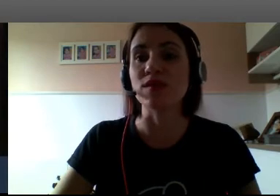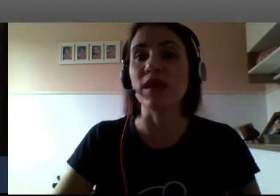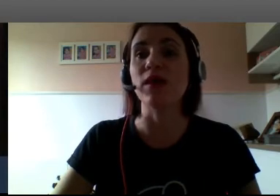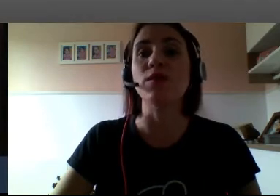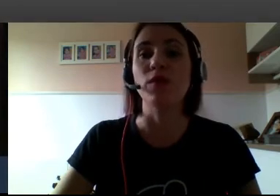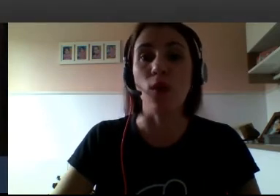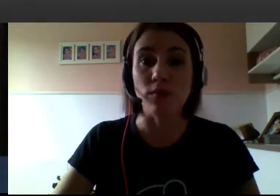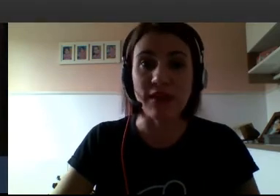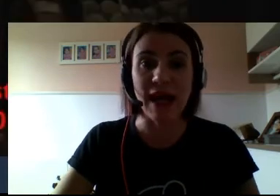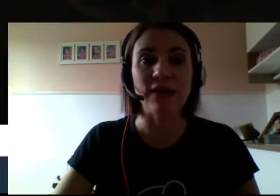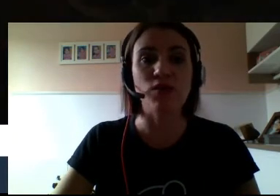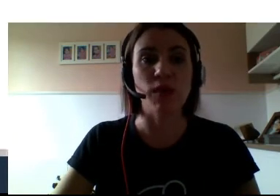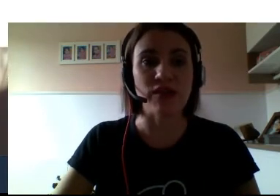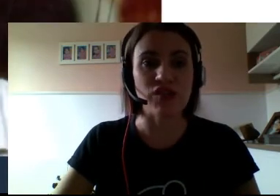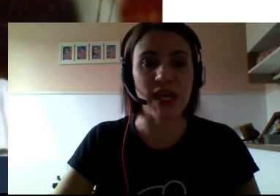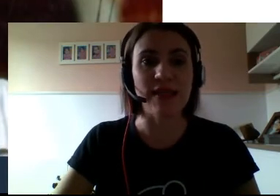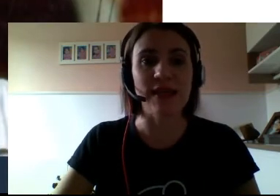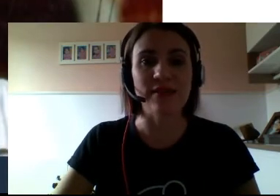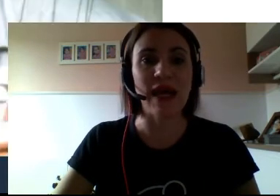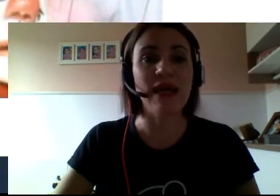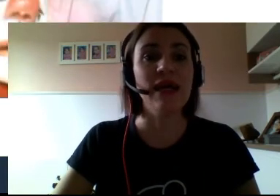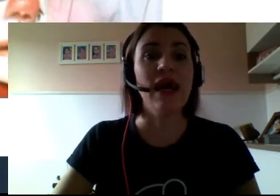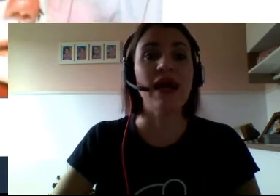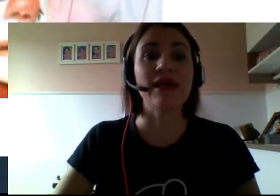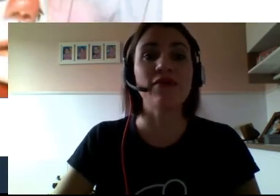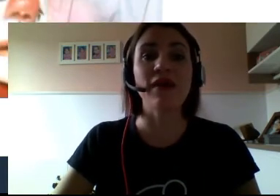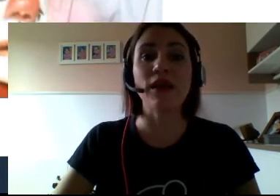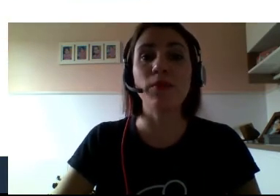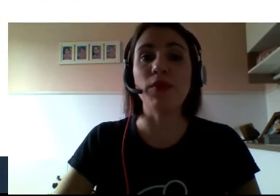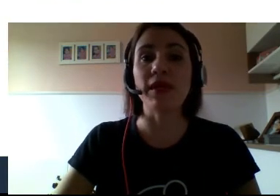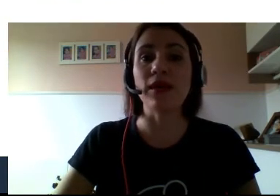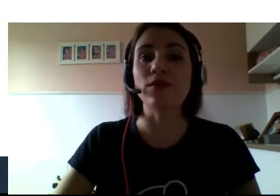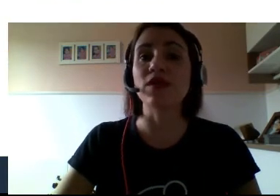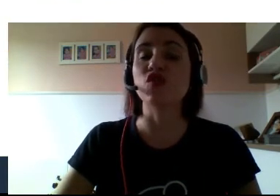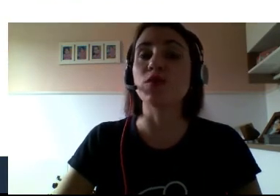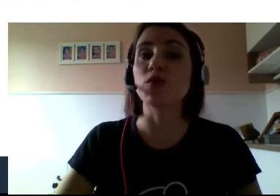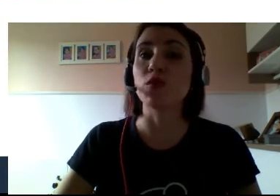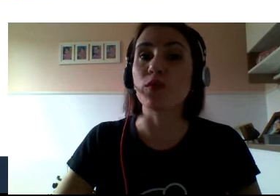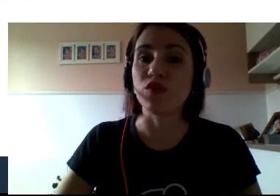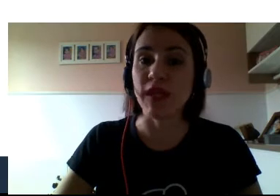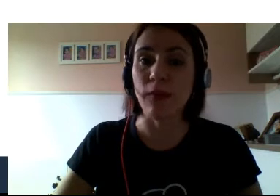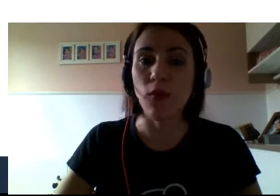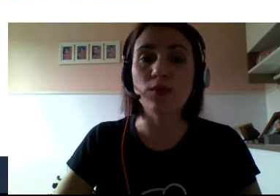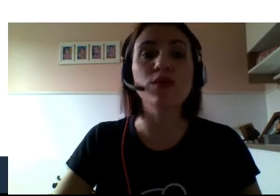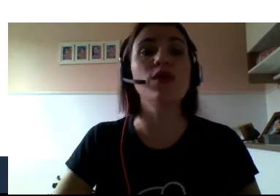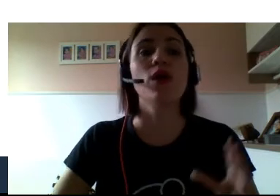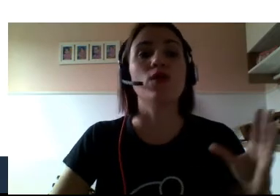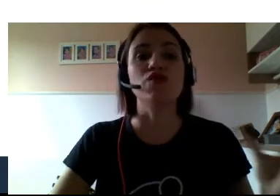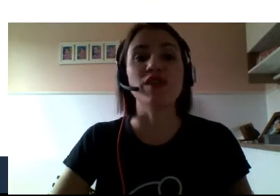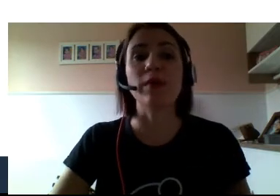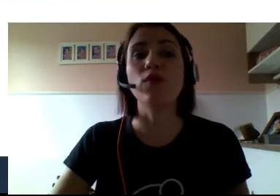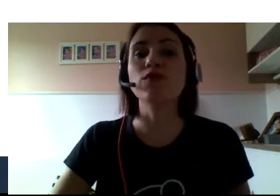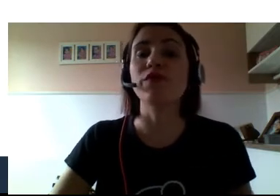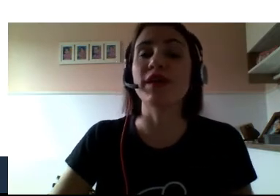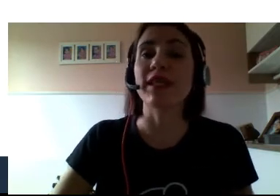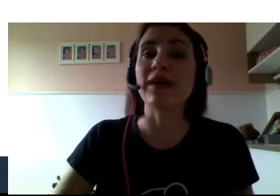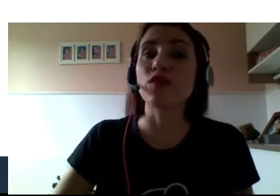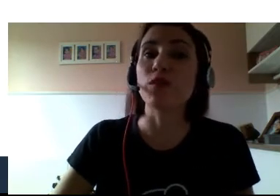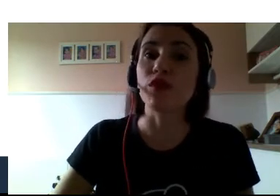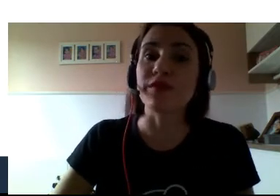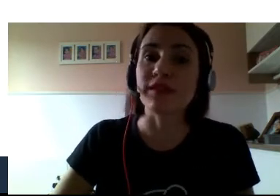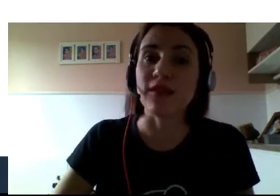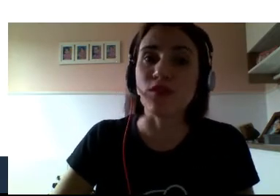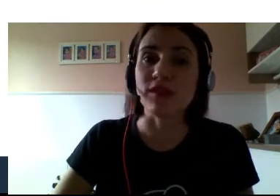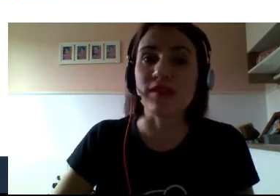animação Museu contato agenda tá aqui fala um pouquinho né sobre o grupo Giramundo Giramundo